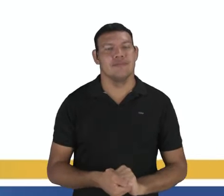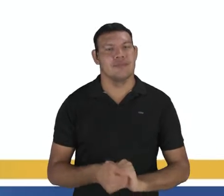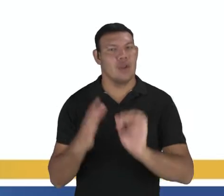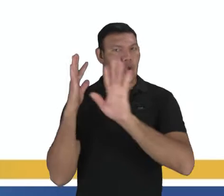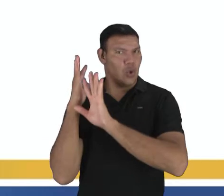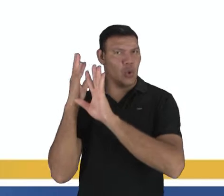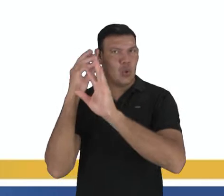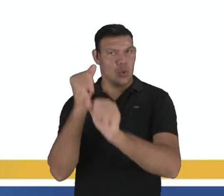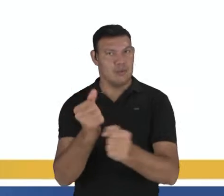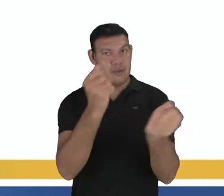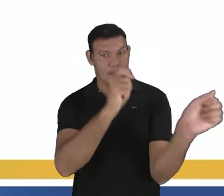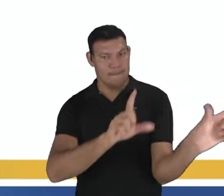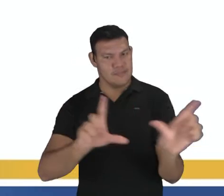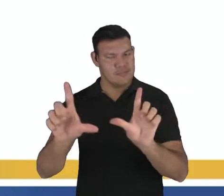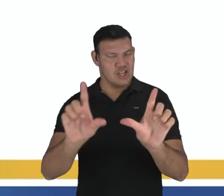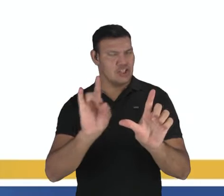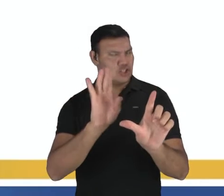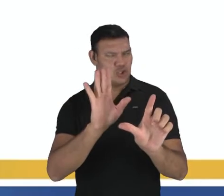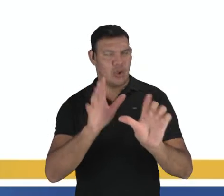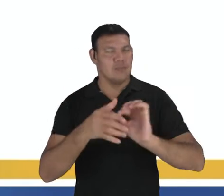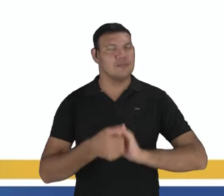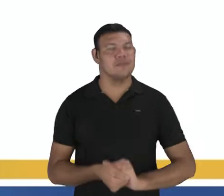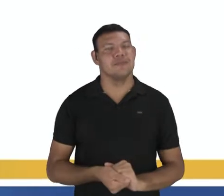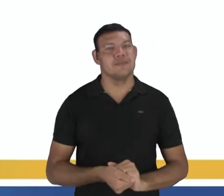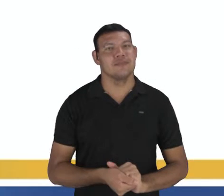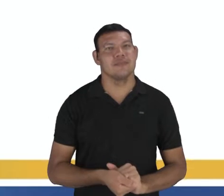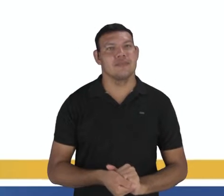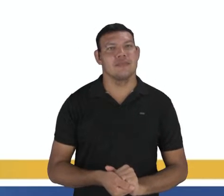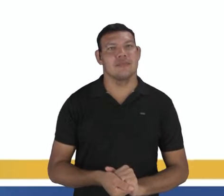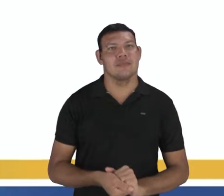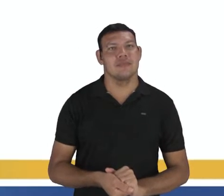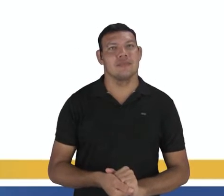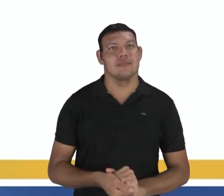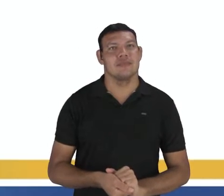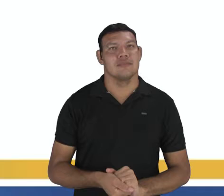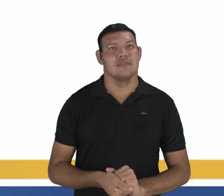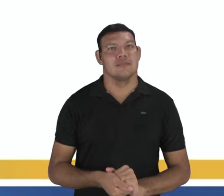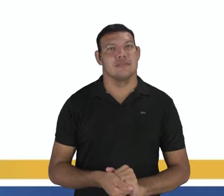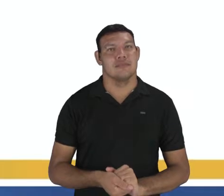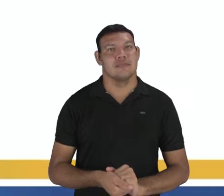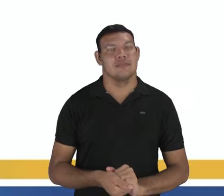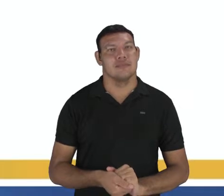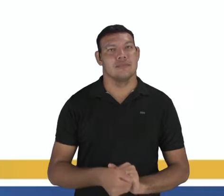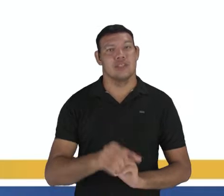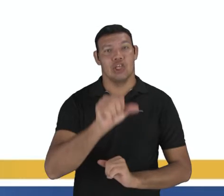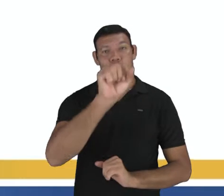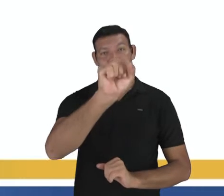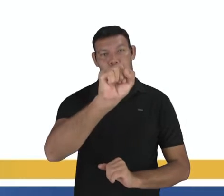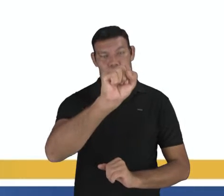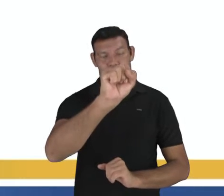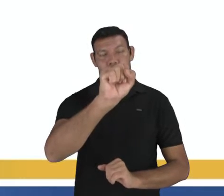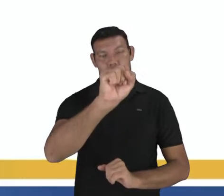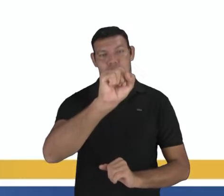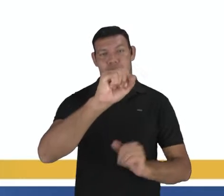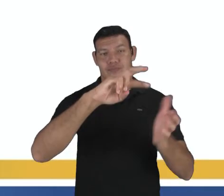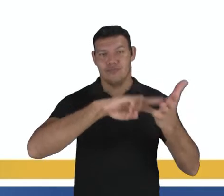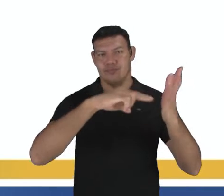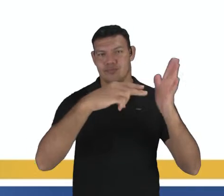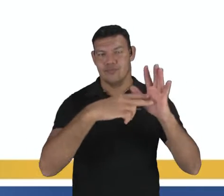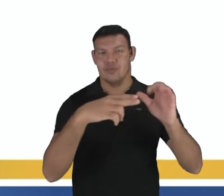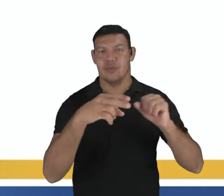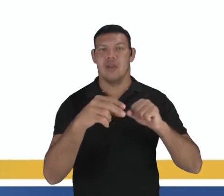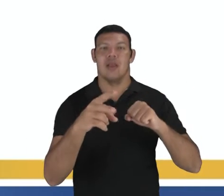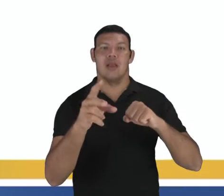remember da aula anterior, tá bom, gente? Onde tem S aí, ó, quer dizer sujeito, tá? A estrutura do